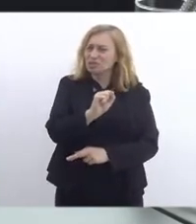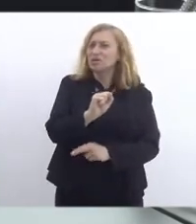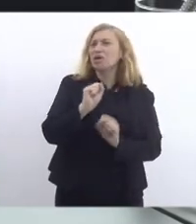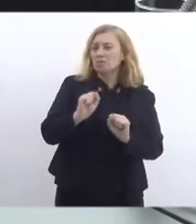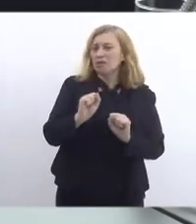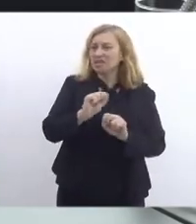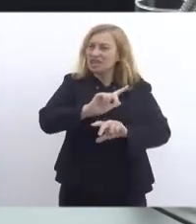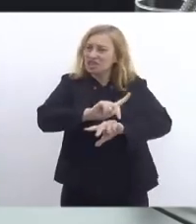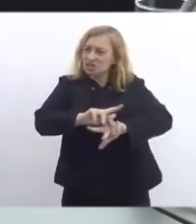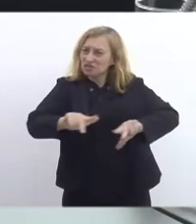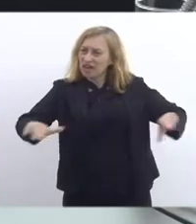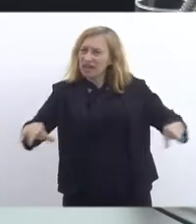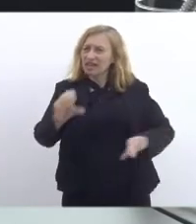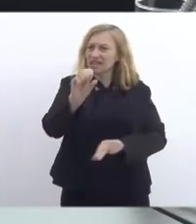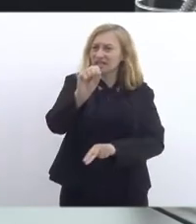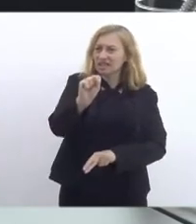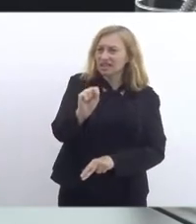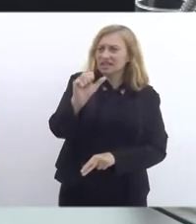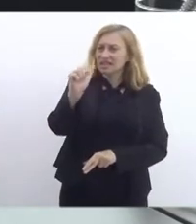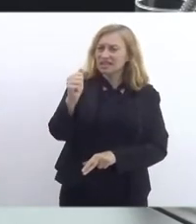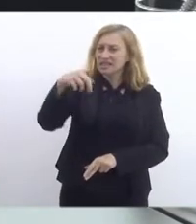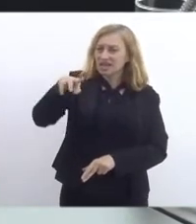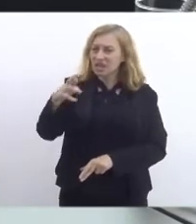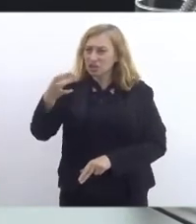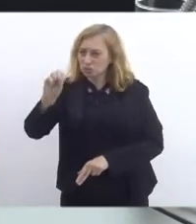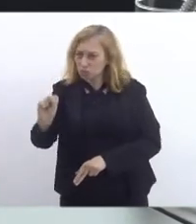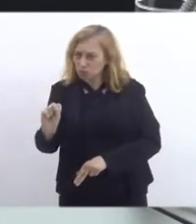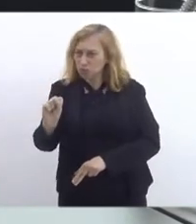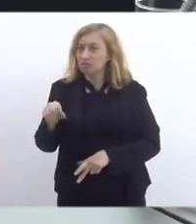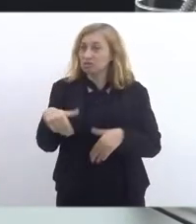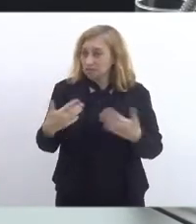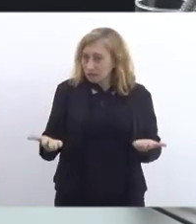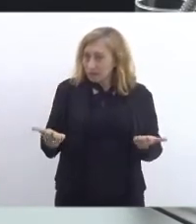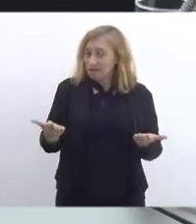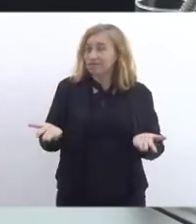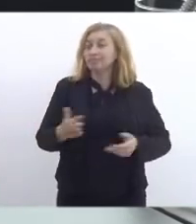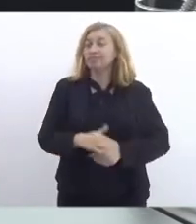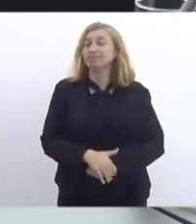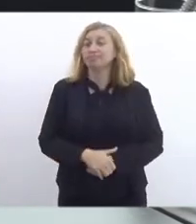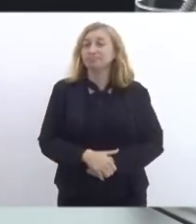mais diferentes locais. Porque